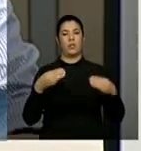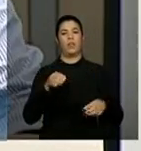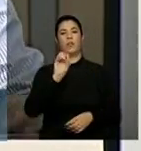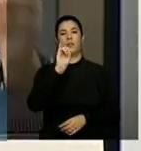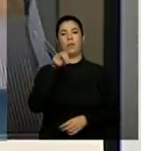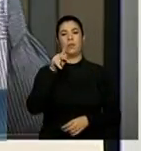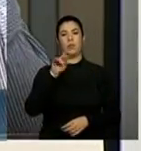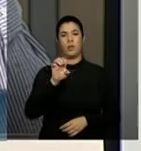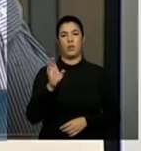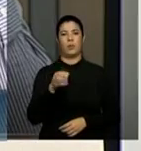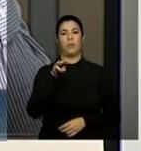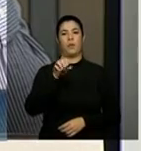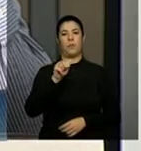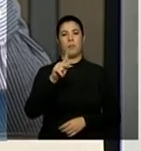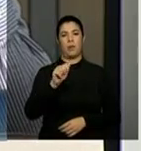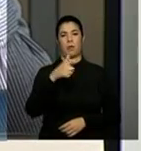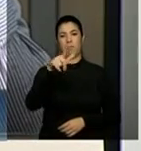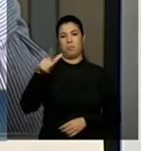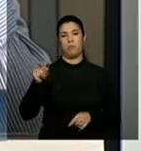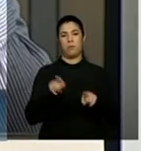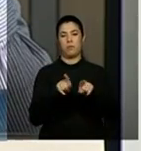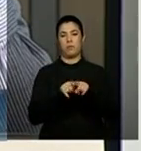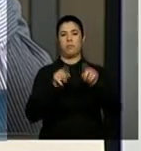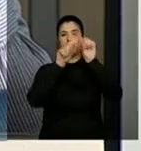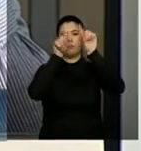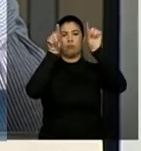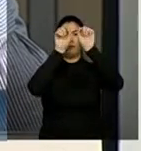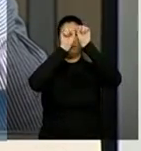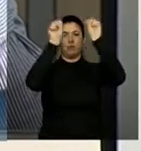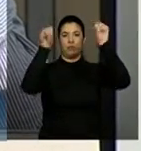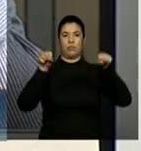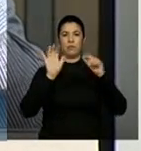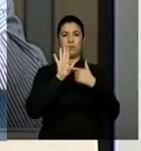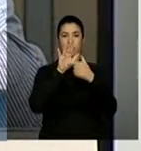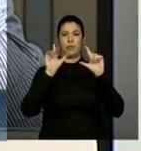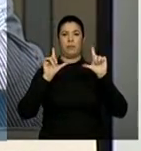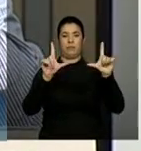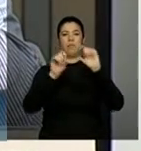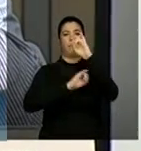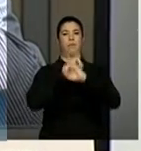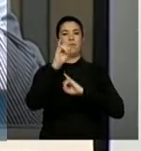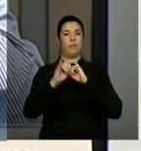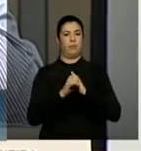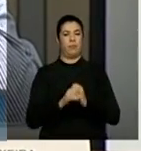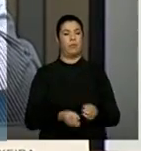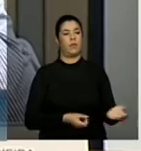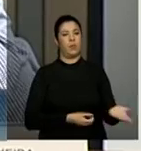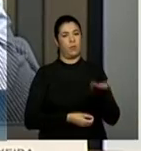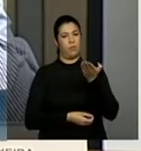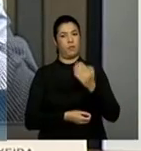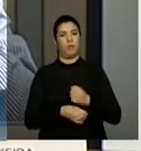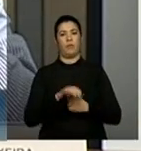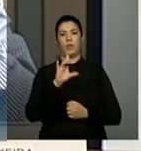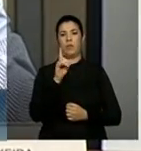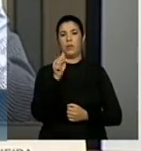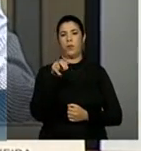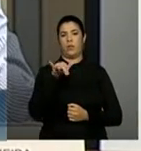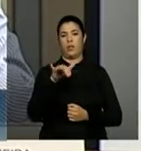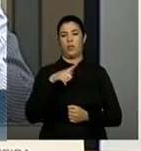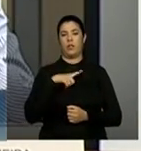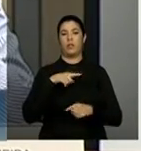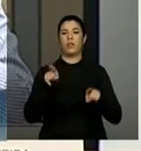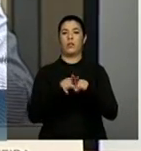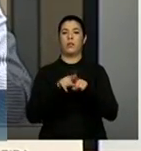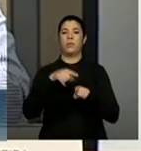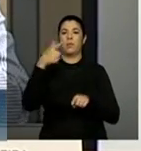ministérios, do Ministério do Mapa, etc. Vou passar então a Dami do INPE para fazer seus comentários, tá? Em seguida ao